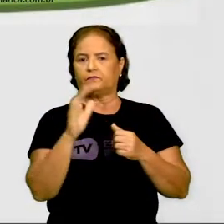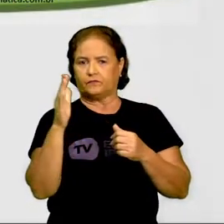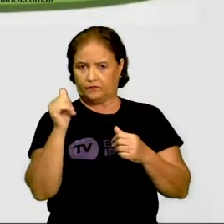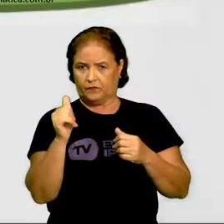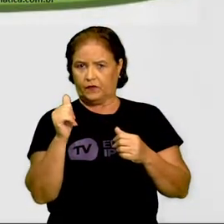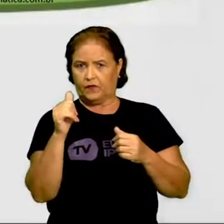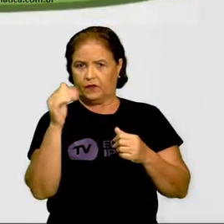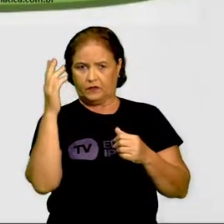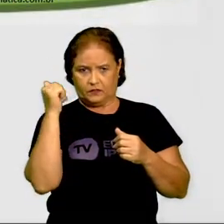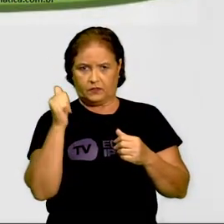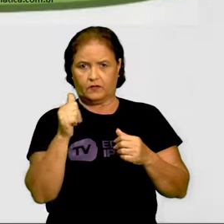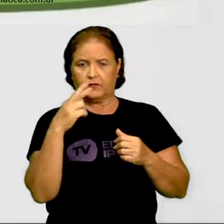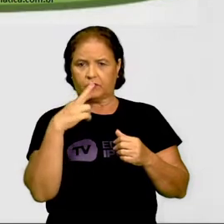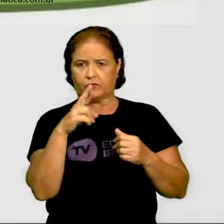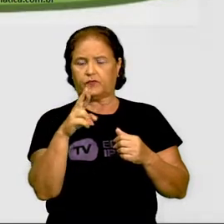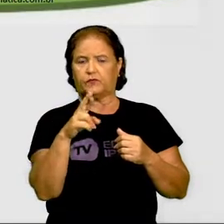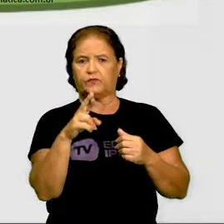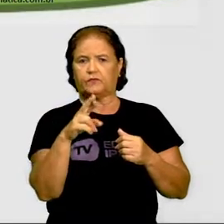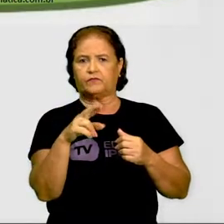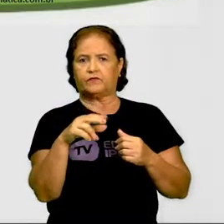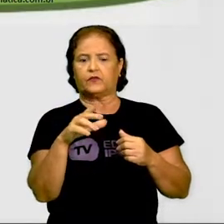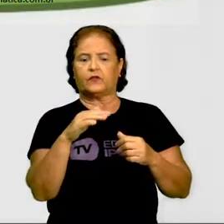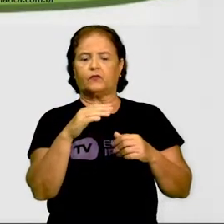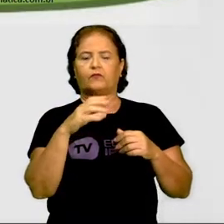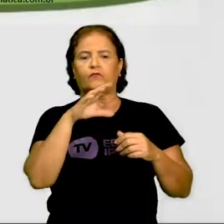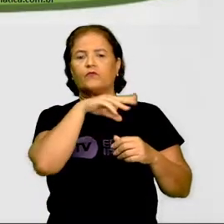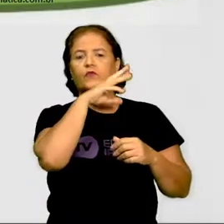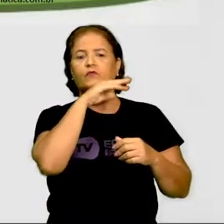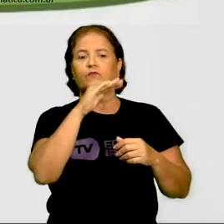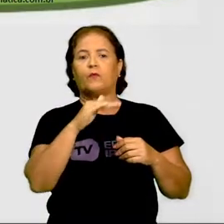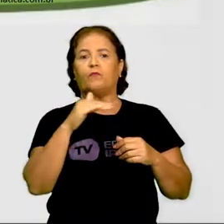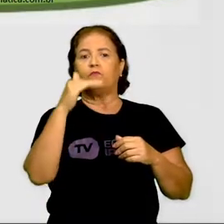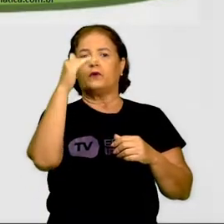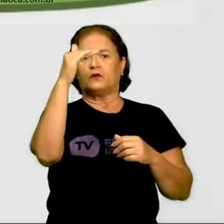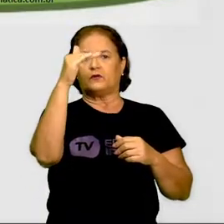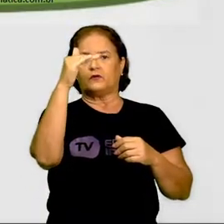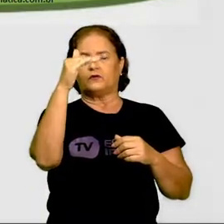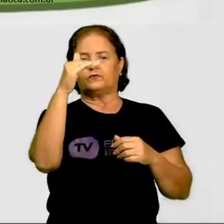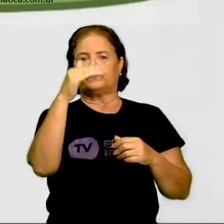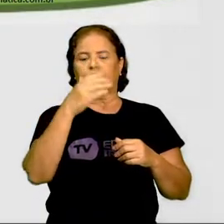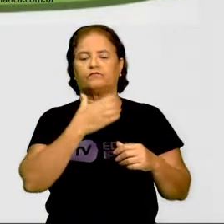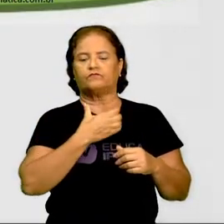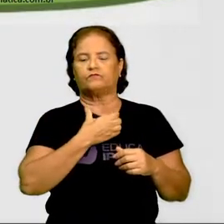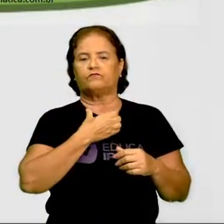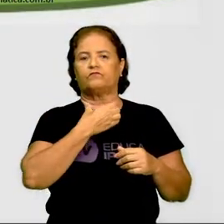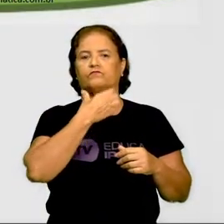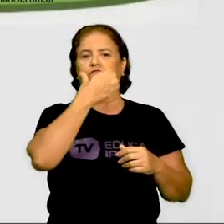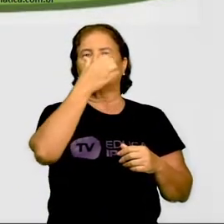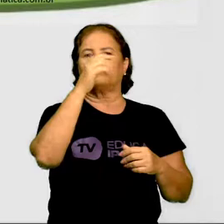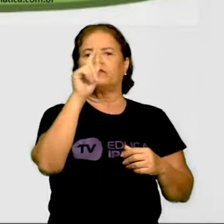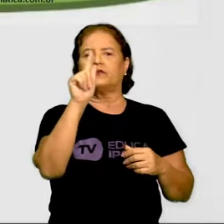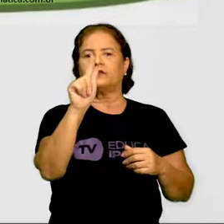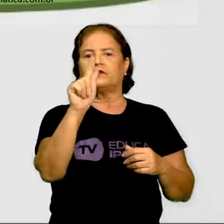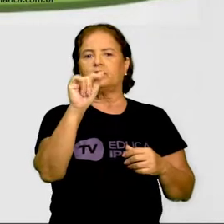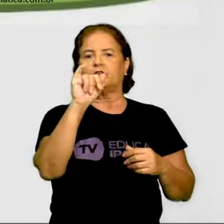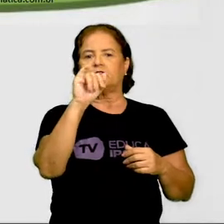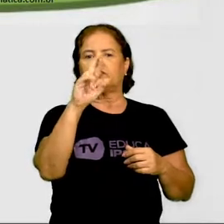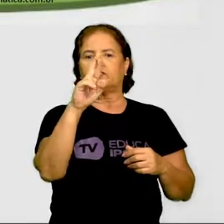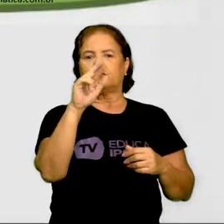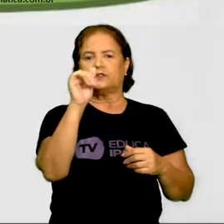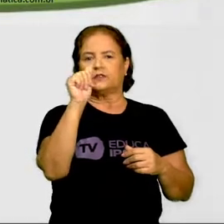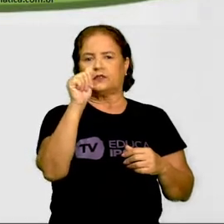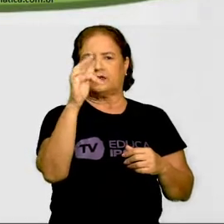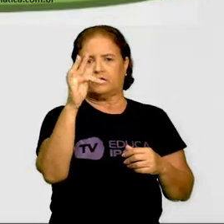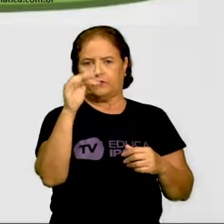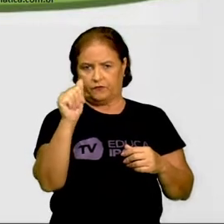identificar, localizar o animal maior? Perceberam? A girafa. Muito bem. A